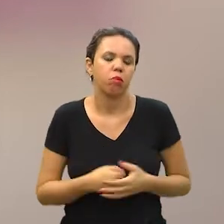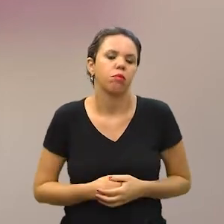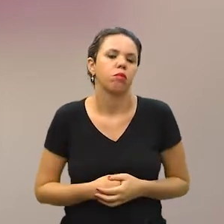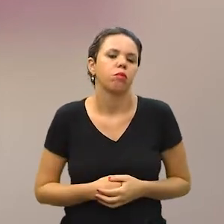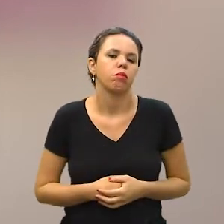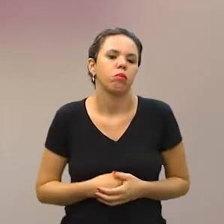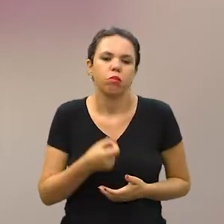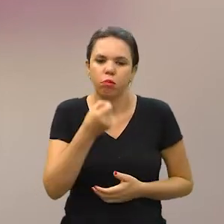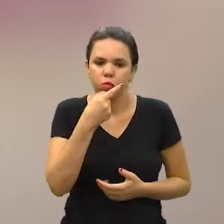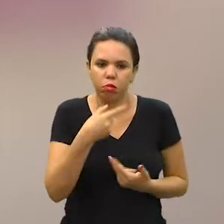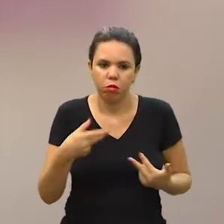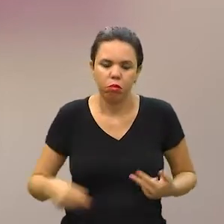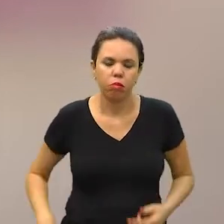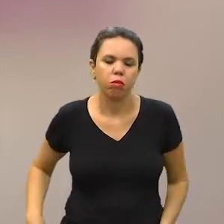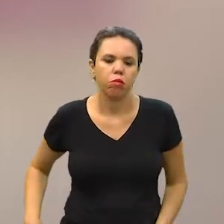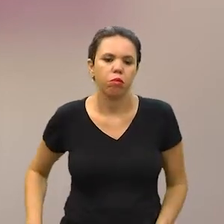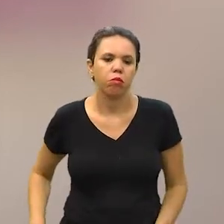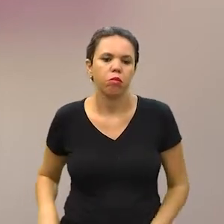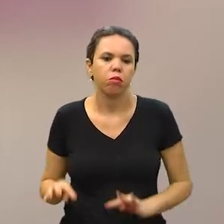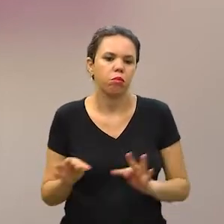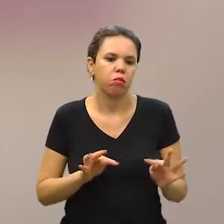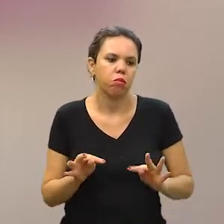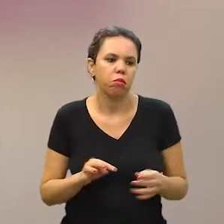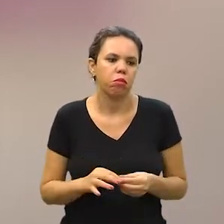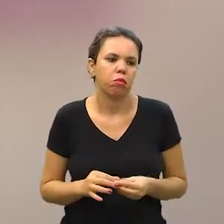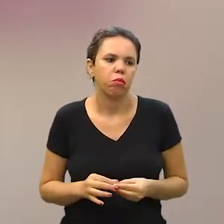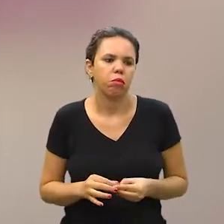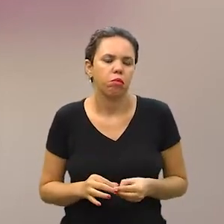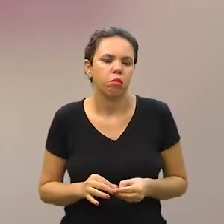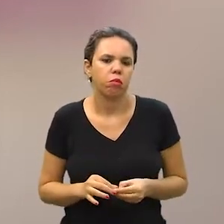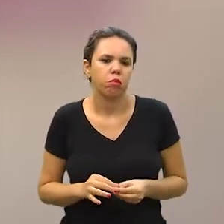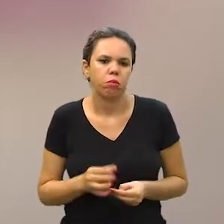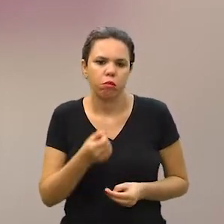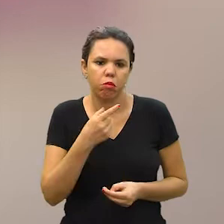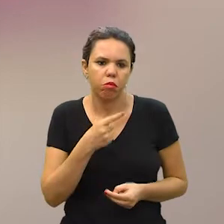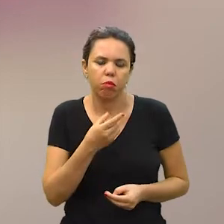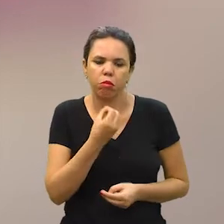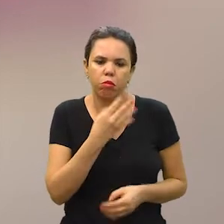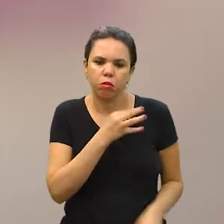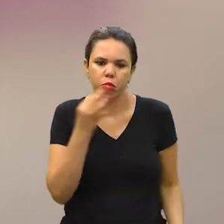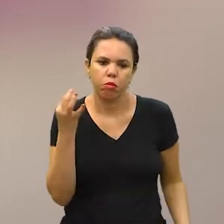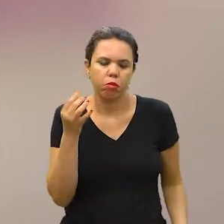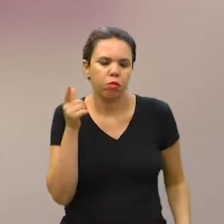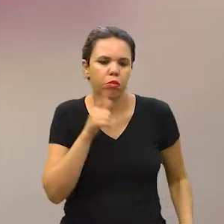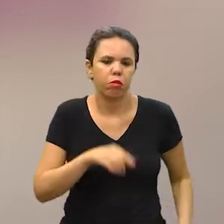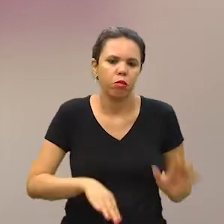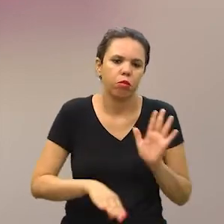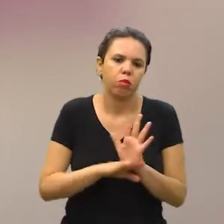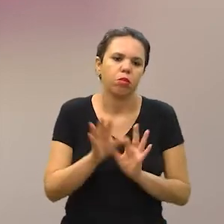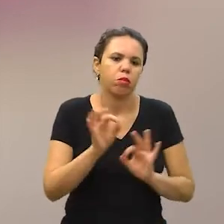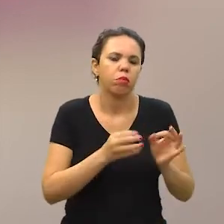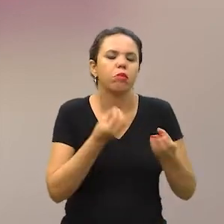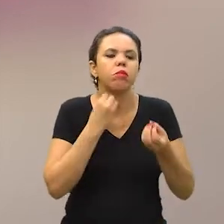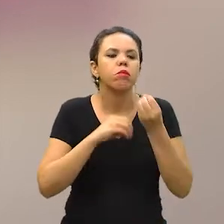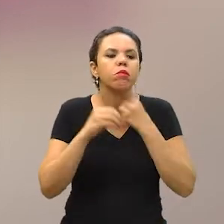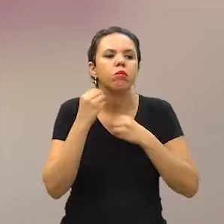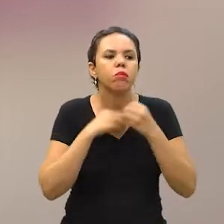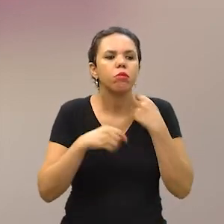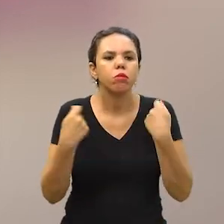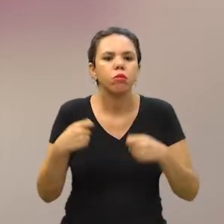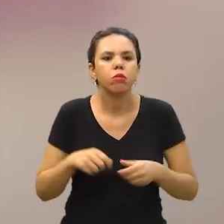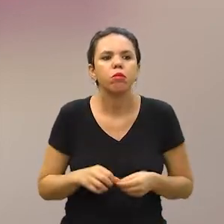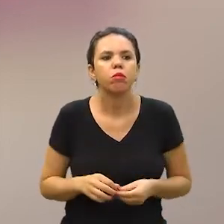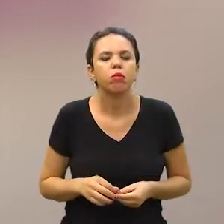né, que é o medicamentoso e a terapia. O medicamentoso ele é muito bom para a gente conseguir fazer essa regulação hormonal que